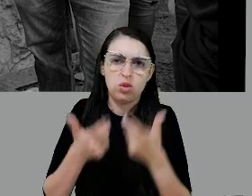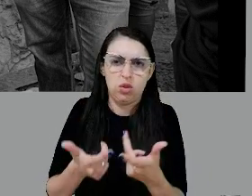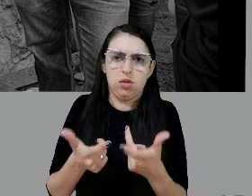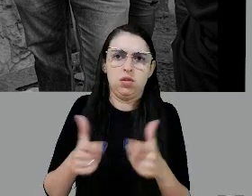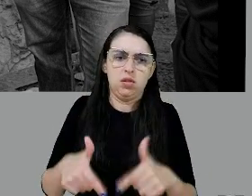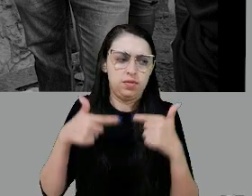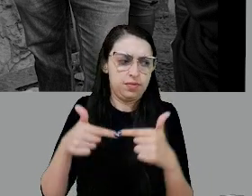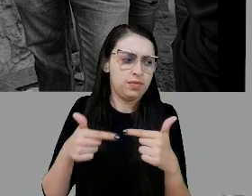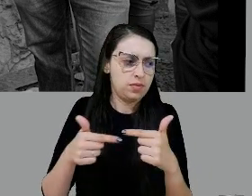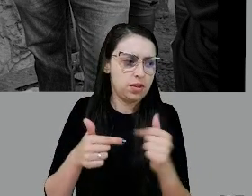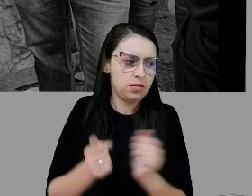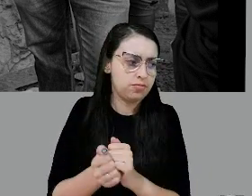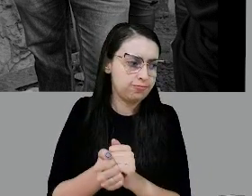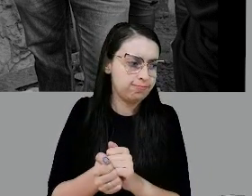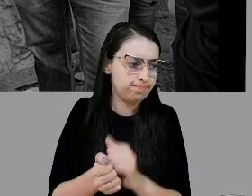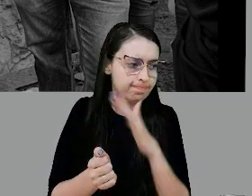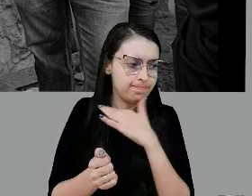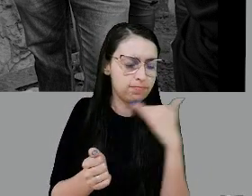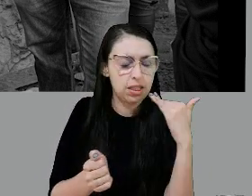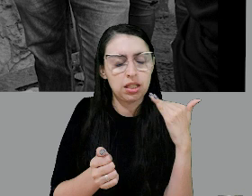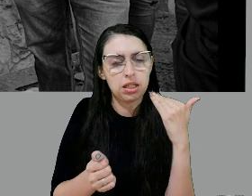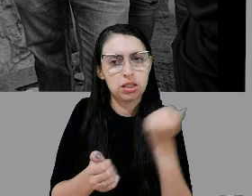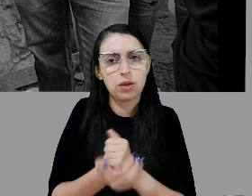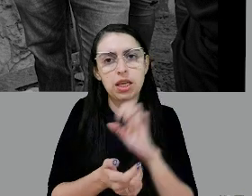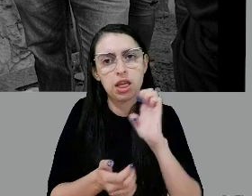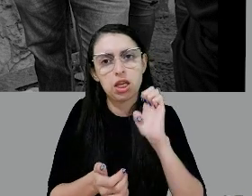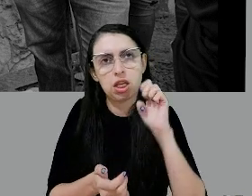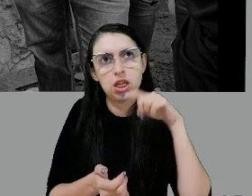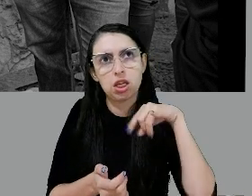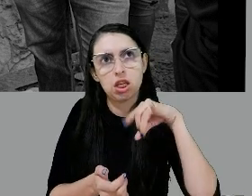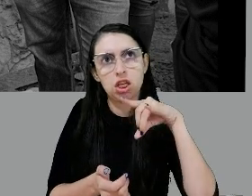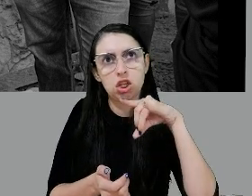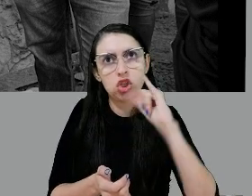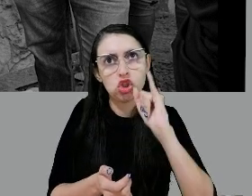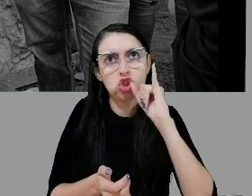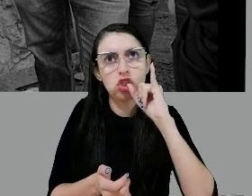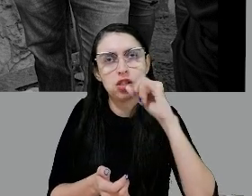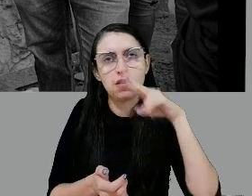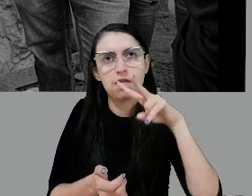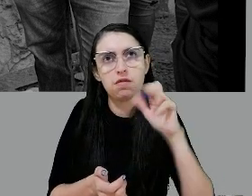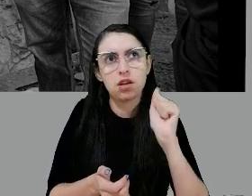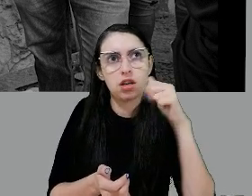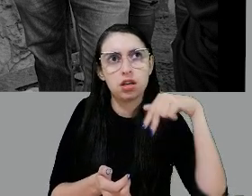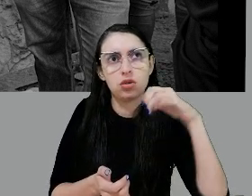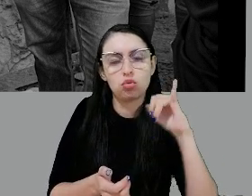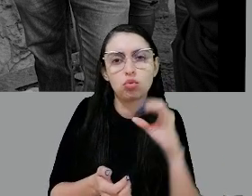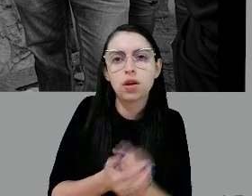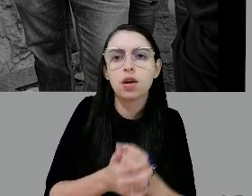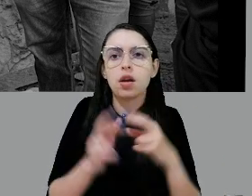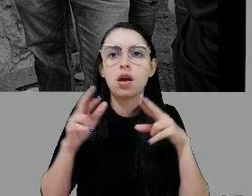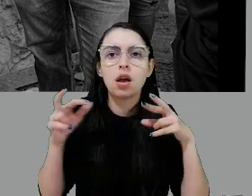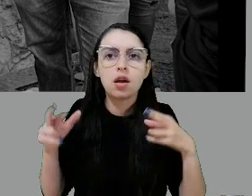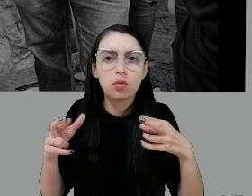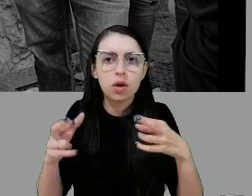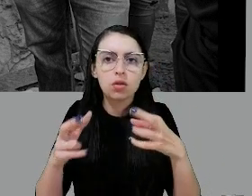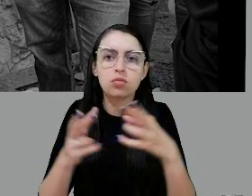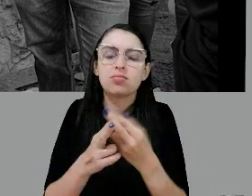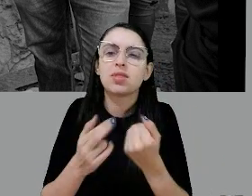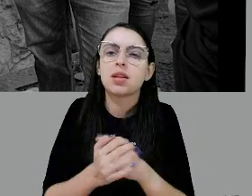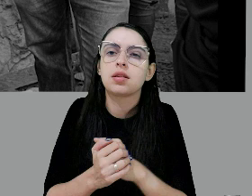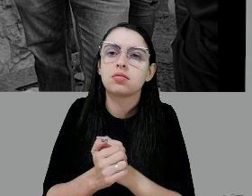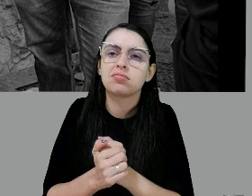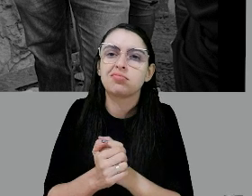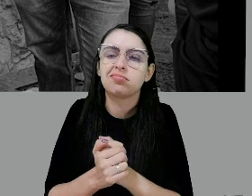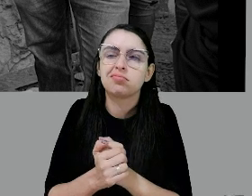forte, é o funeral do Edivânio, que estava tratando de um câncer, se não me engano,